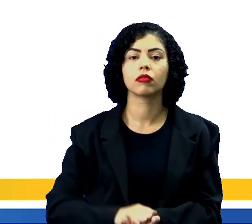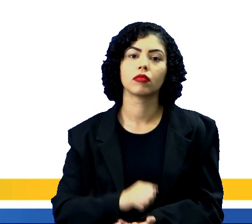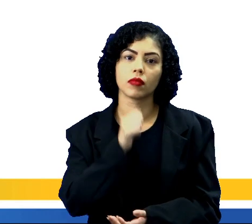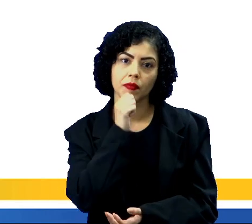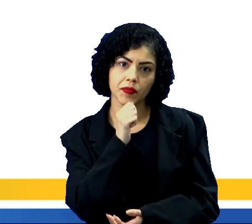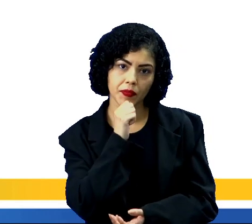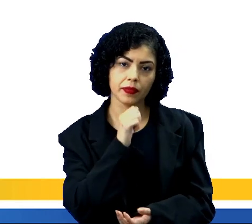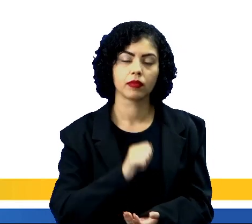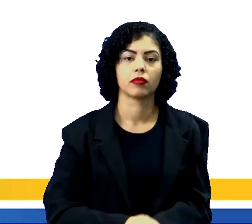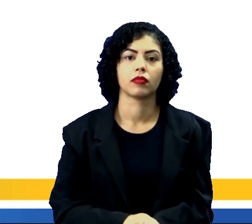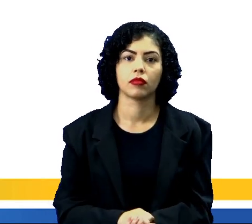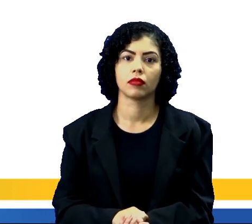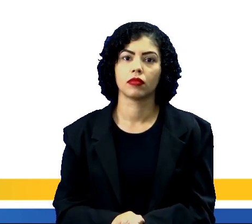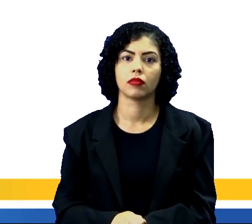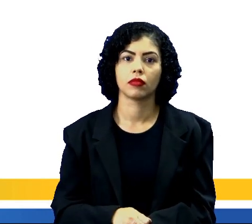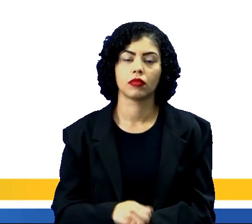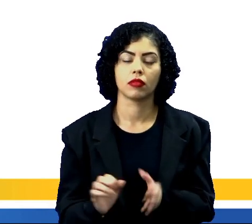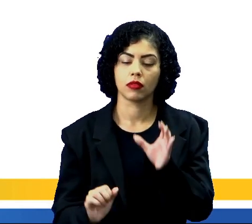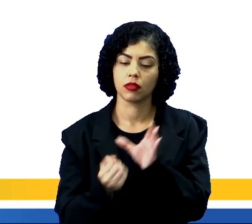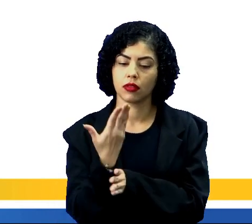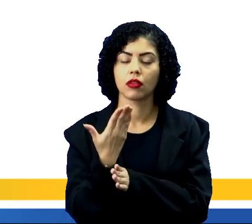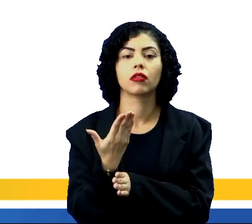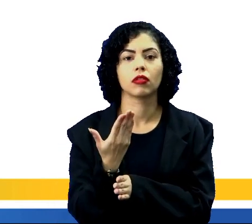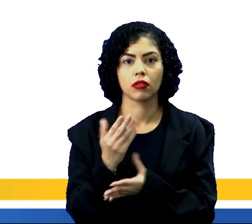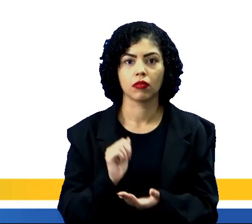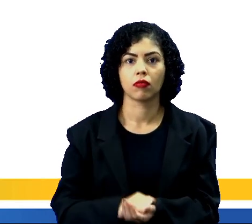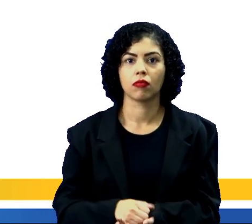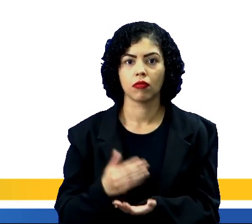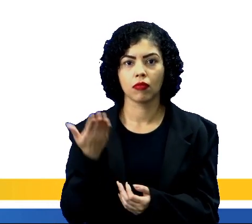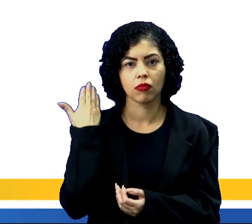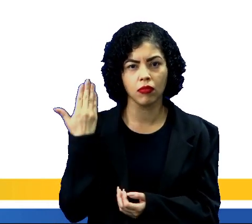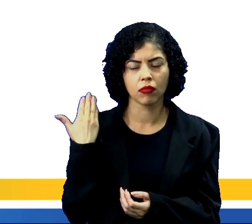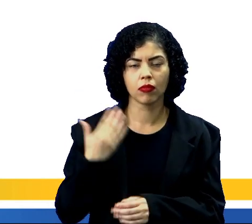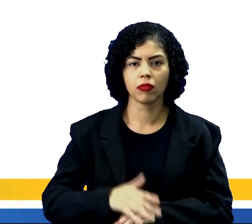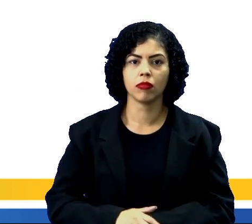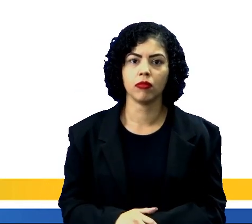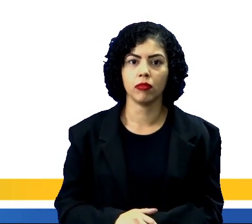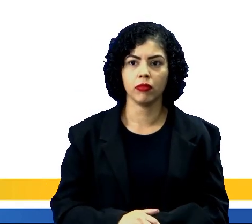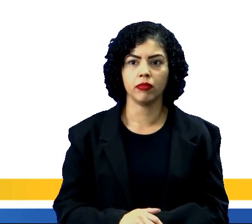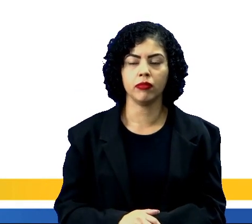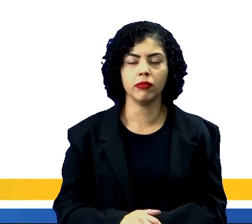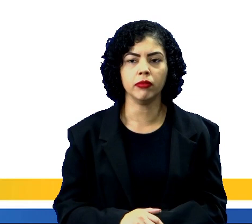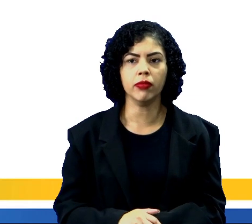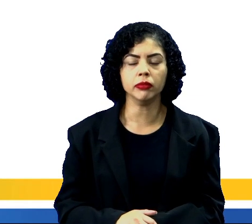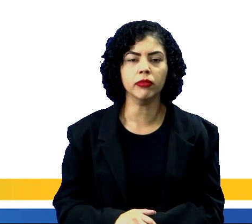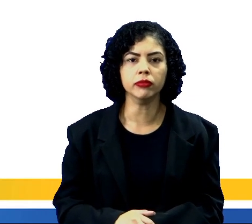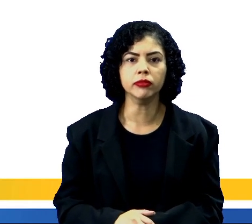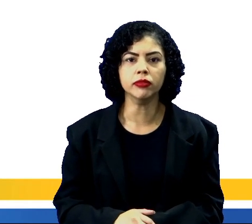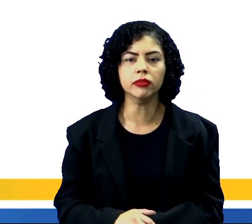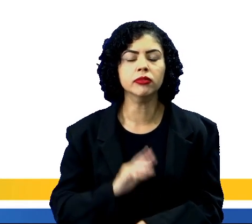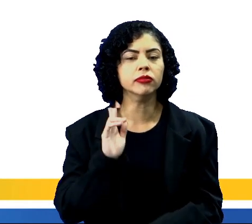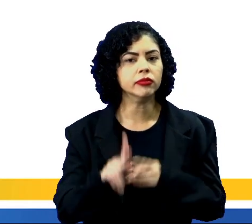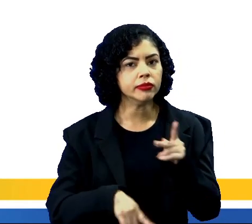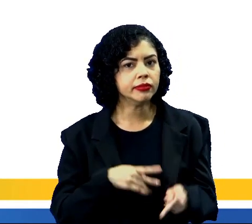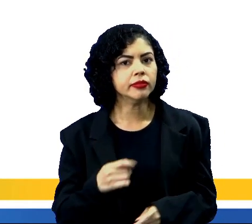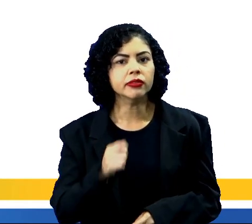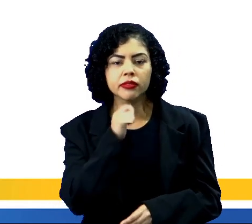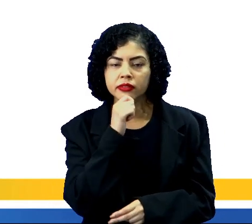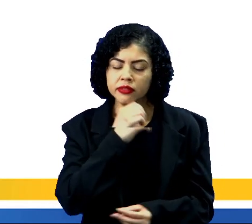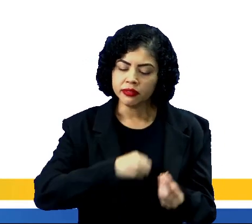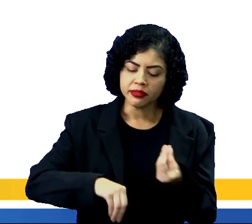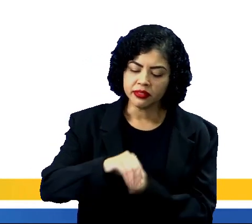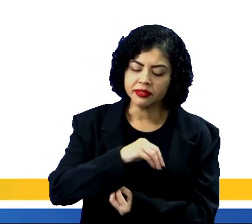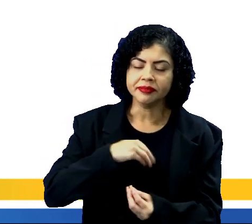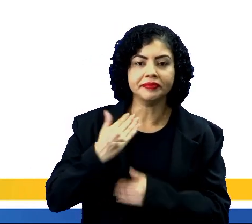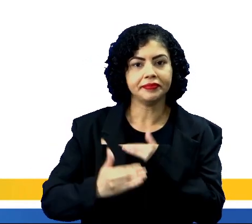povos, teria se dado origem à Roma Antiga. Muito bem. Esses povos teriam